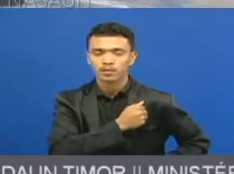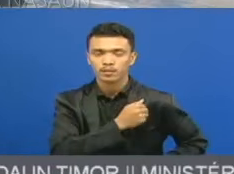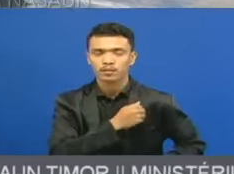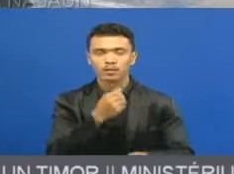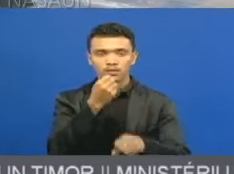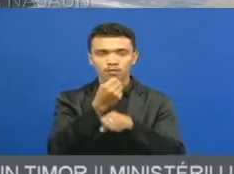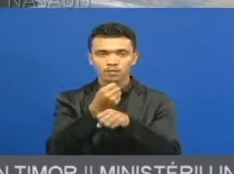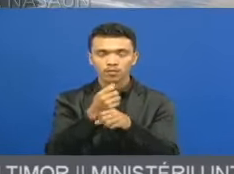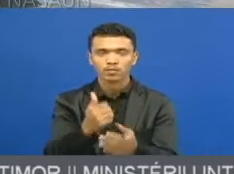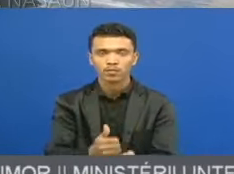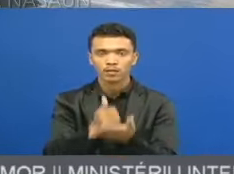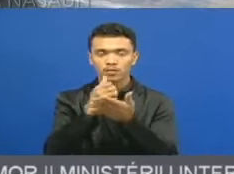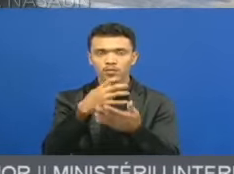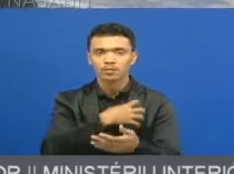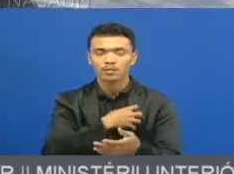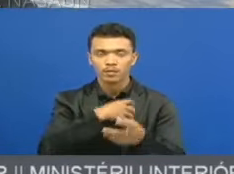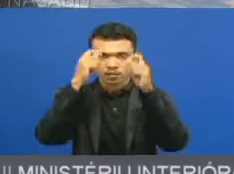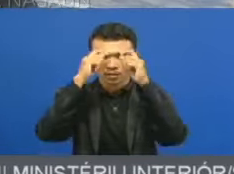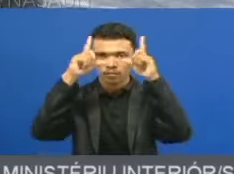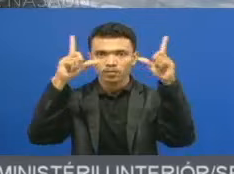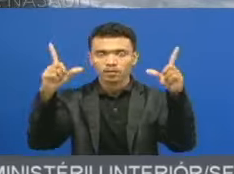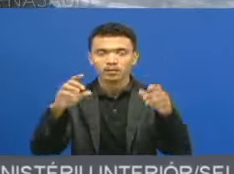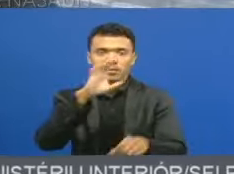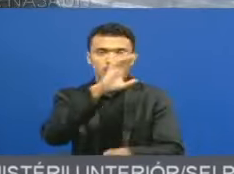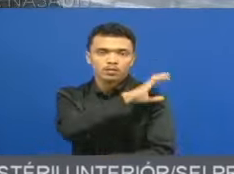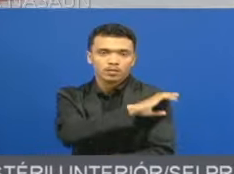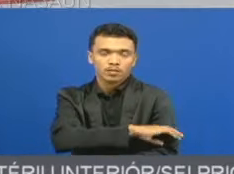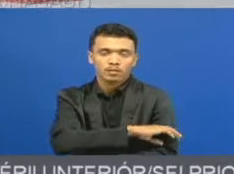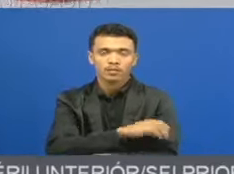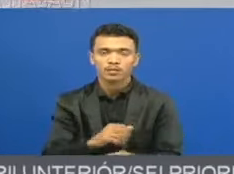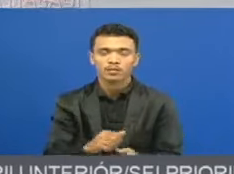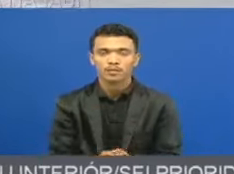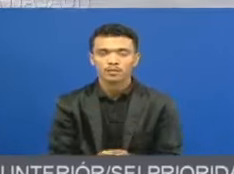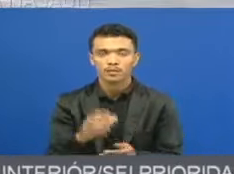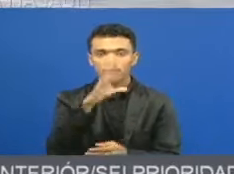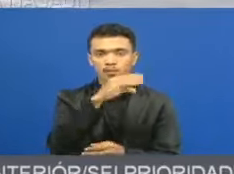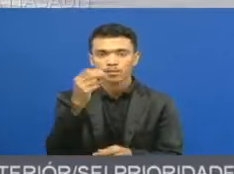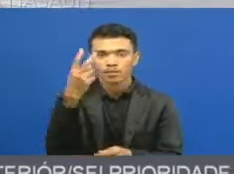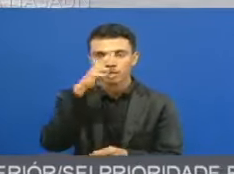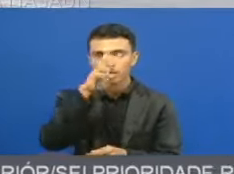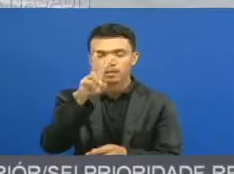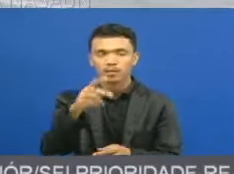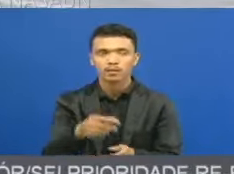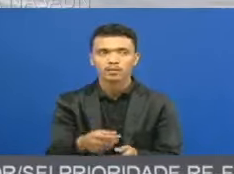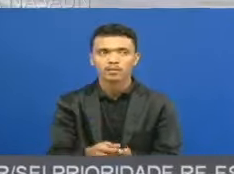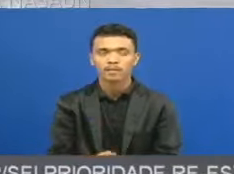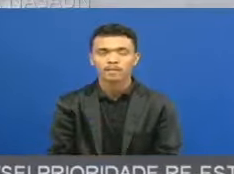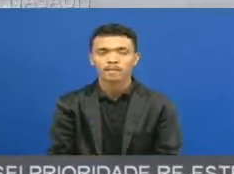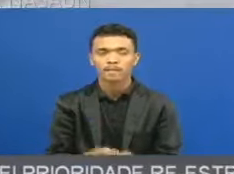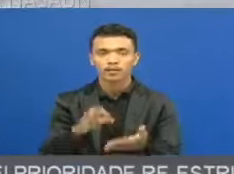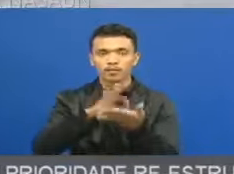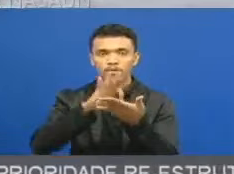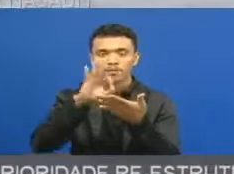lutan, ho de apoio Polícia Timor-Leste, garante segurança ba alta entidade, no controla tráfico sira.